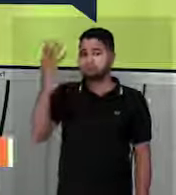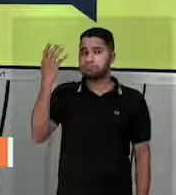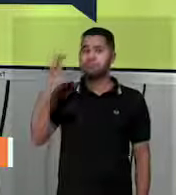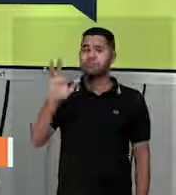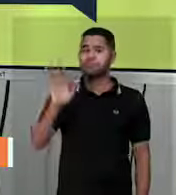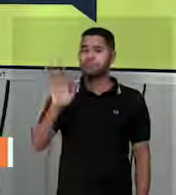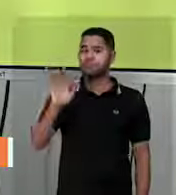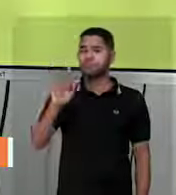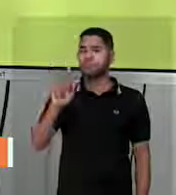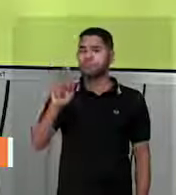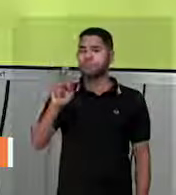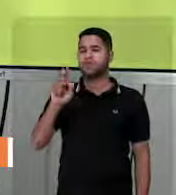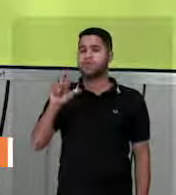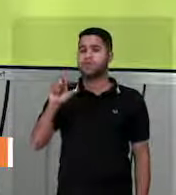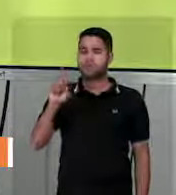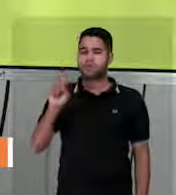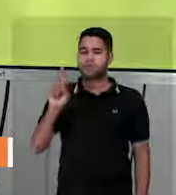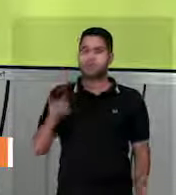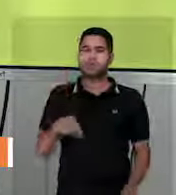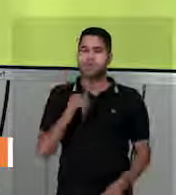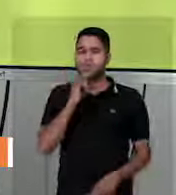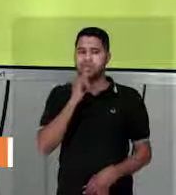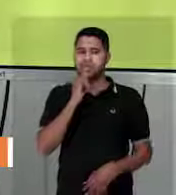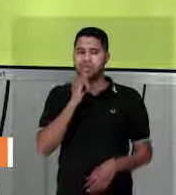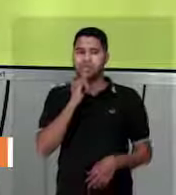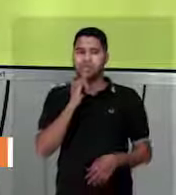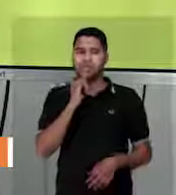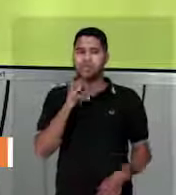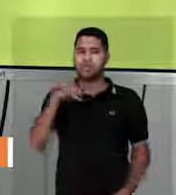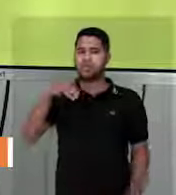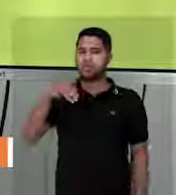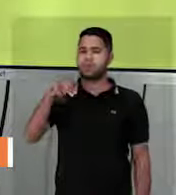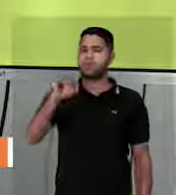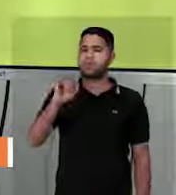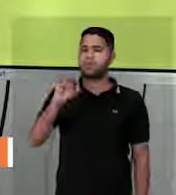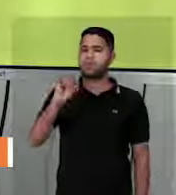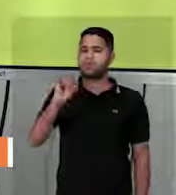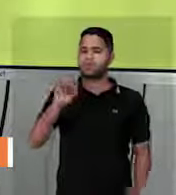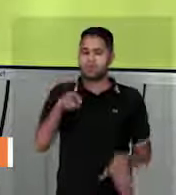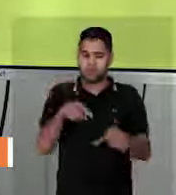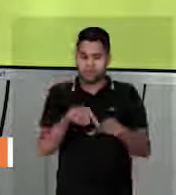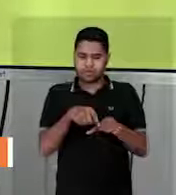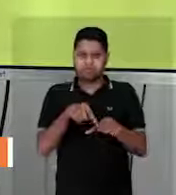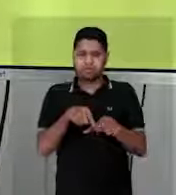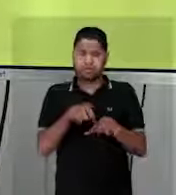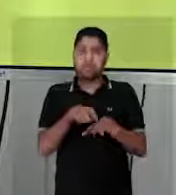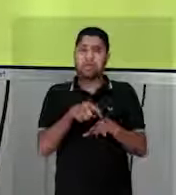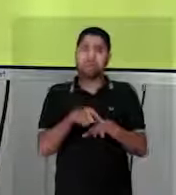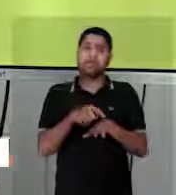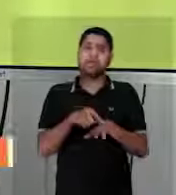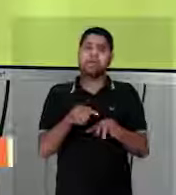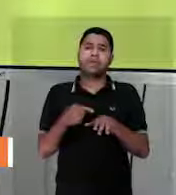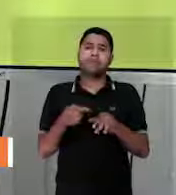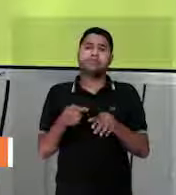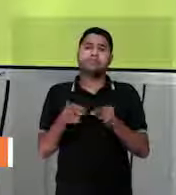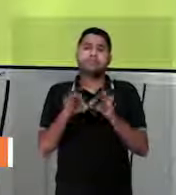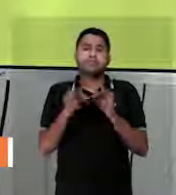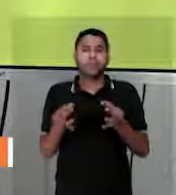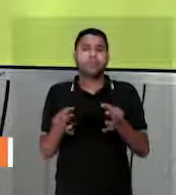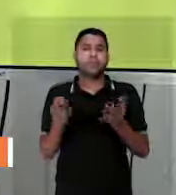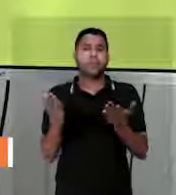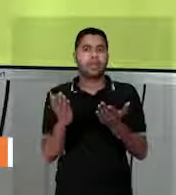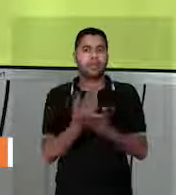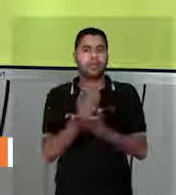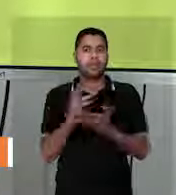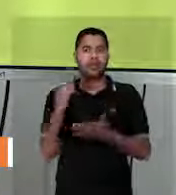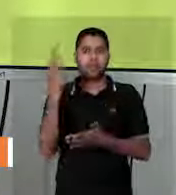fungos. Nós temos micoses que são superficiais e também micoses profundas, né? As micoses são